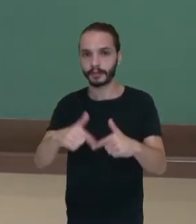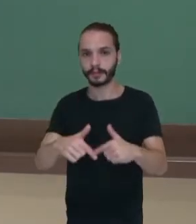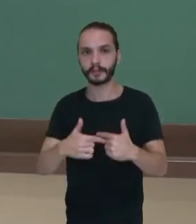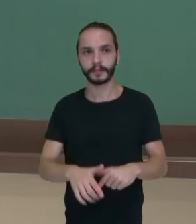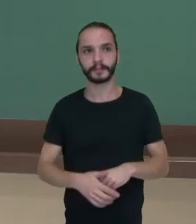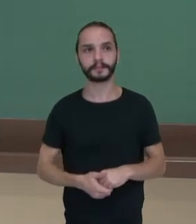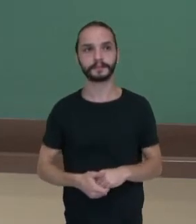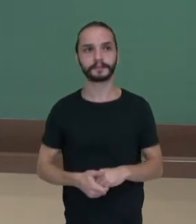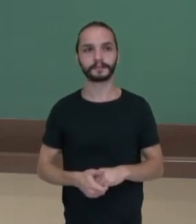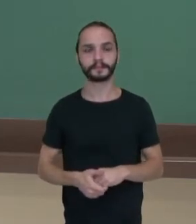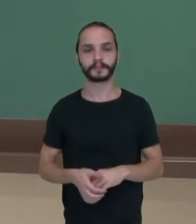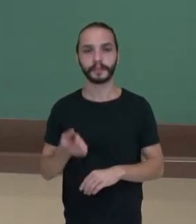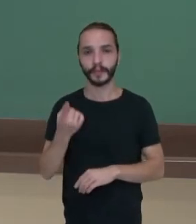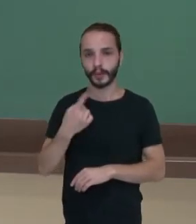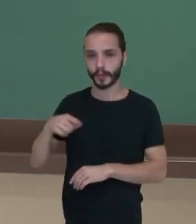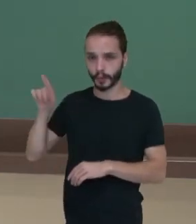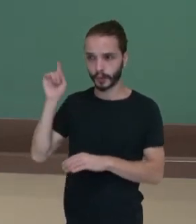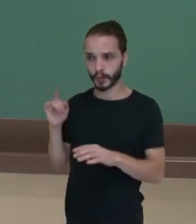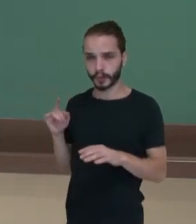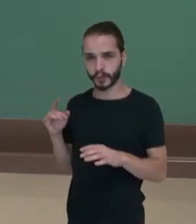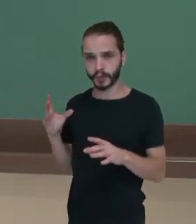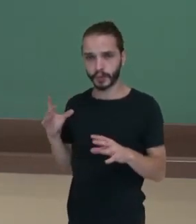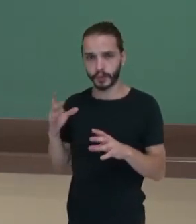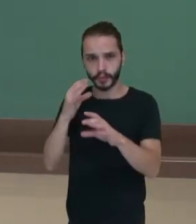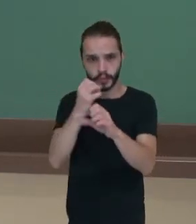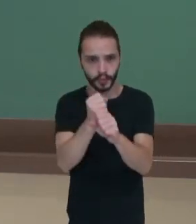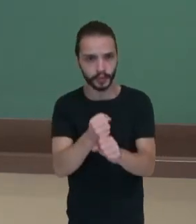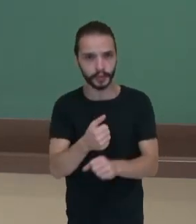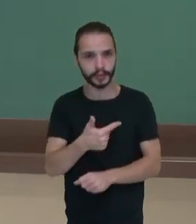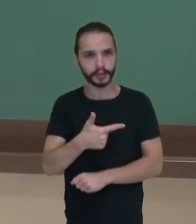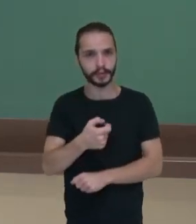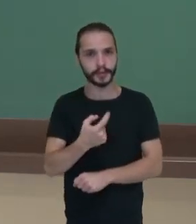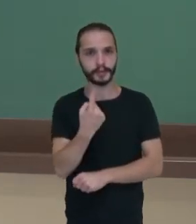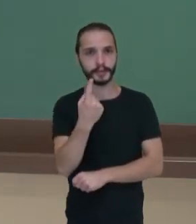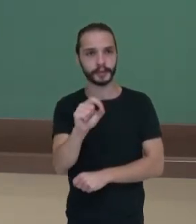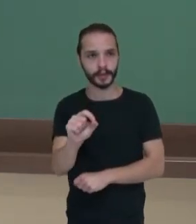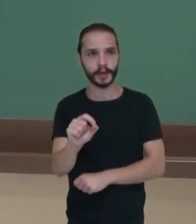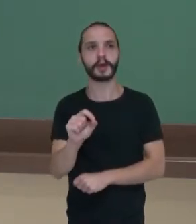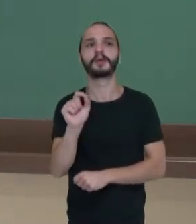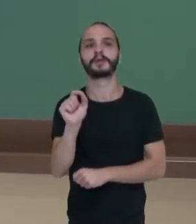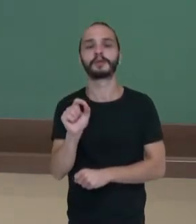último censo de 2010, esse número passou para